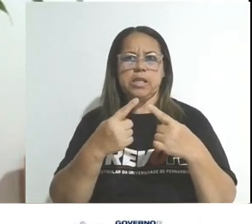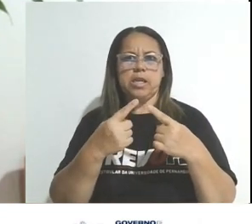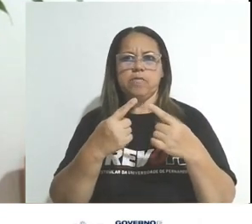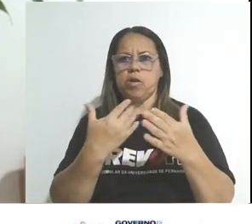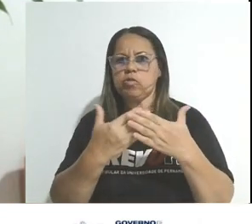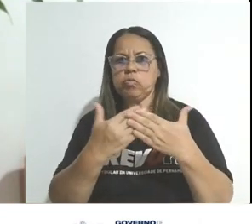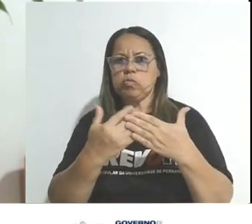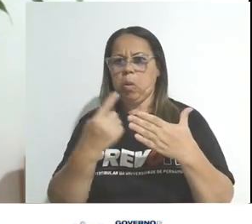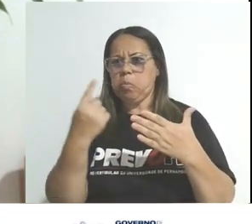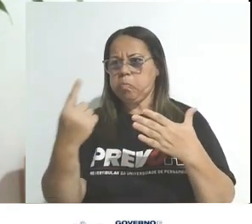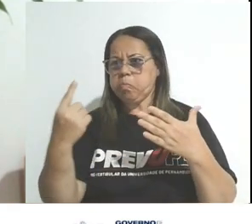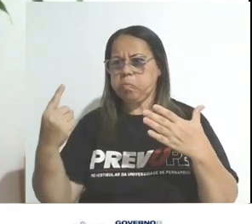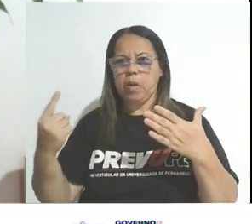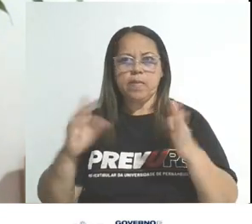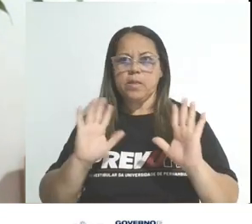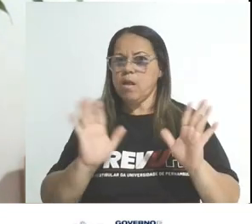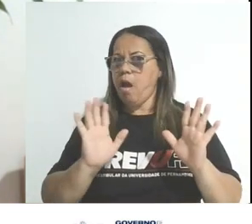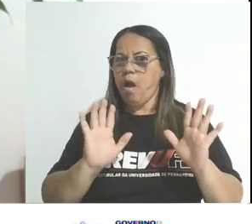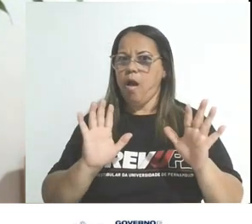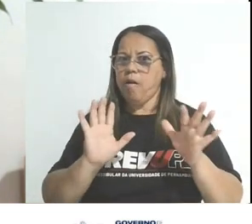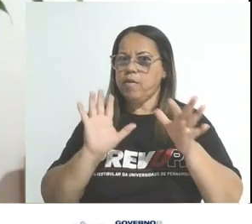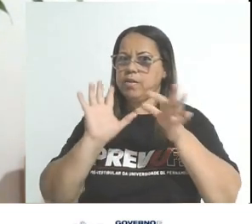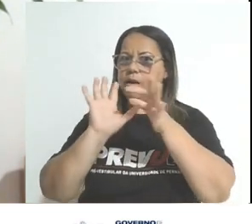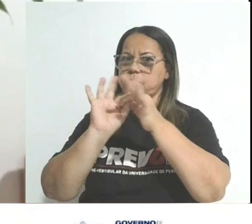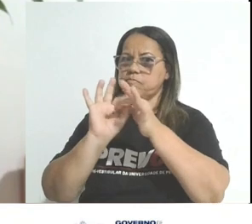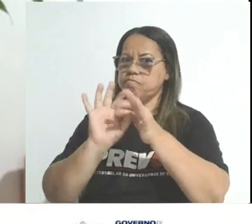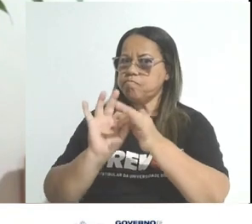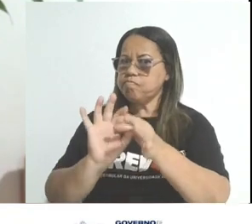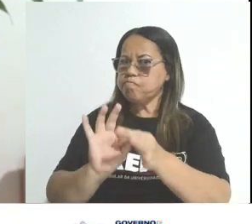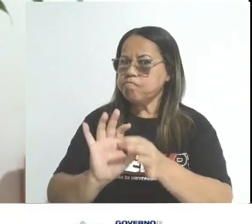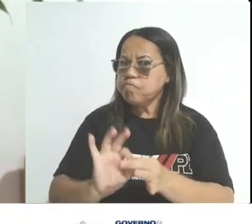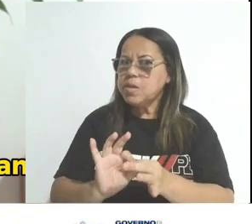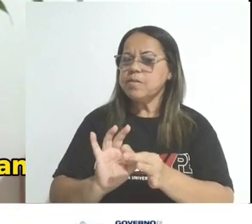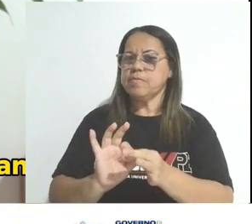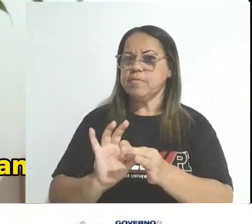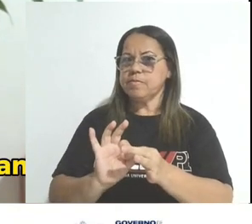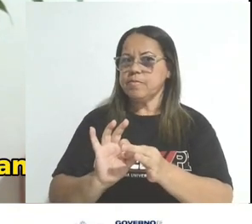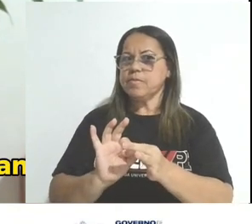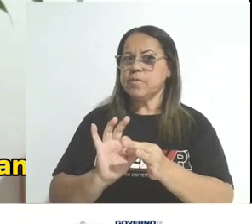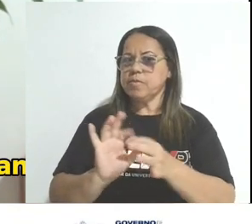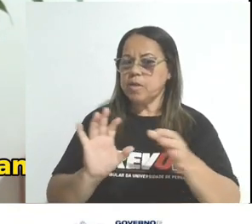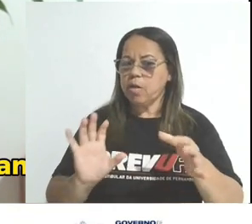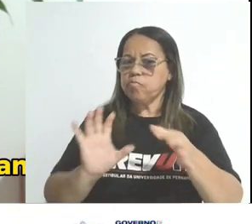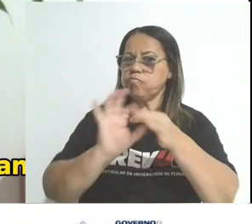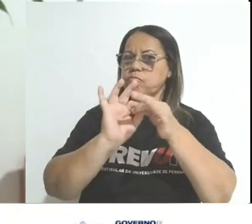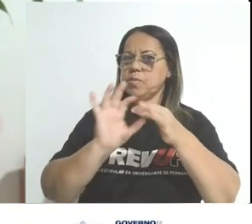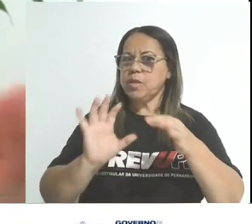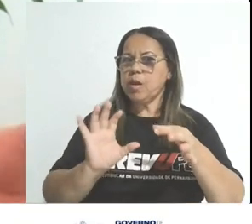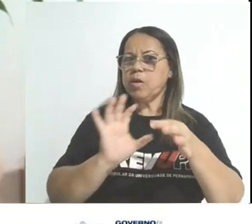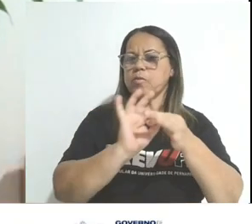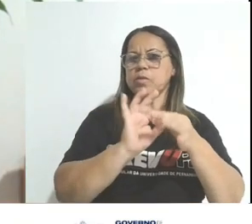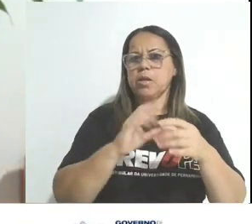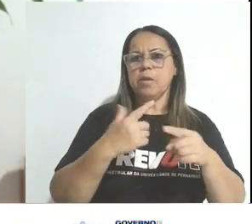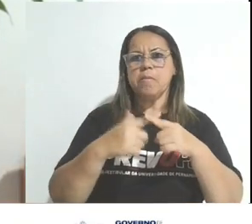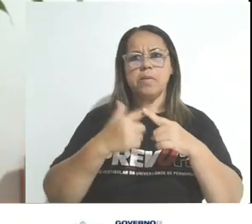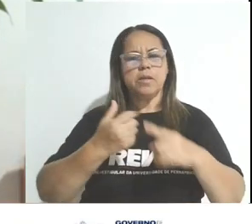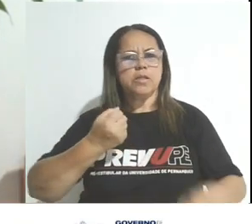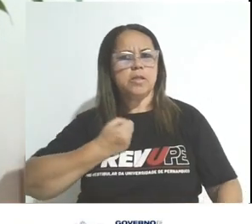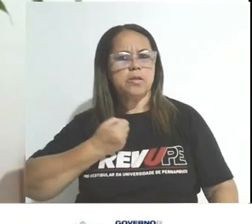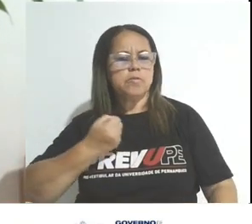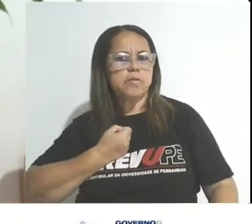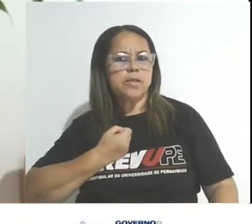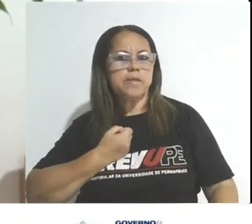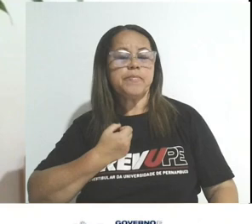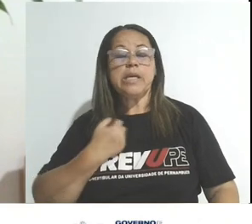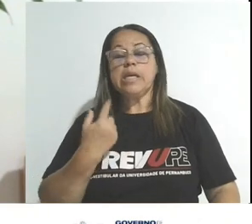forma isolada. A gente não vai ver a compreensão de números de forma isolada. O que é que esses números também representam com outras unidades? E